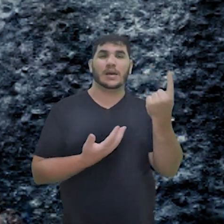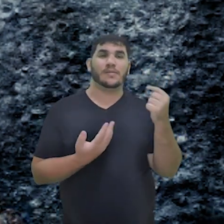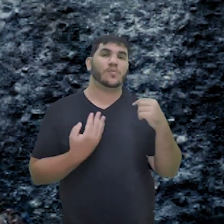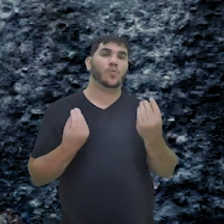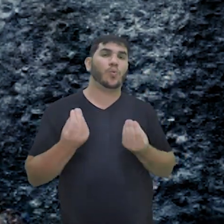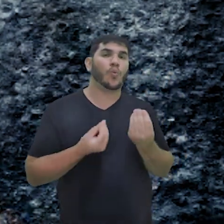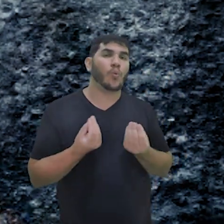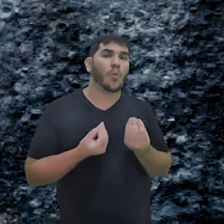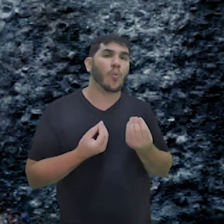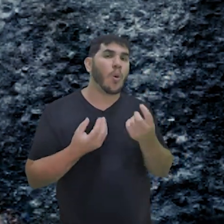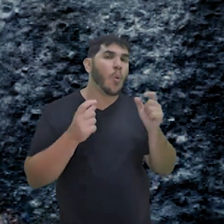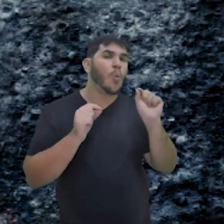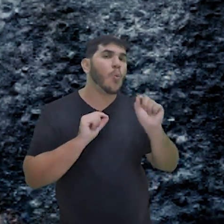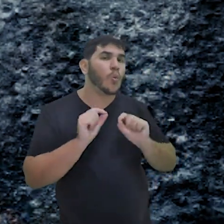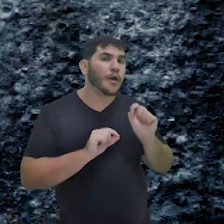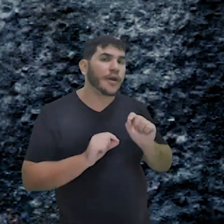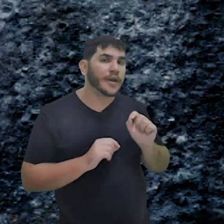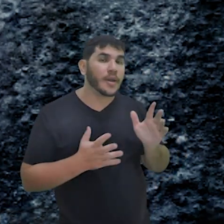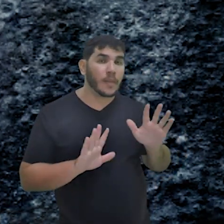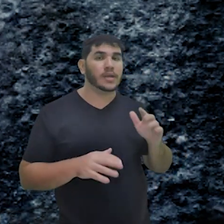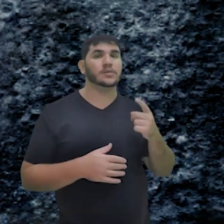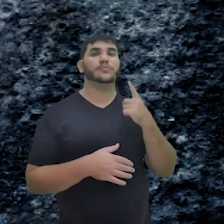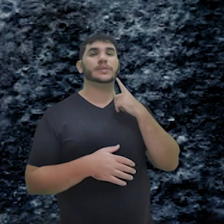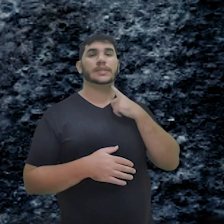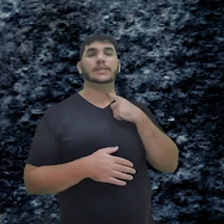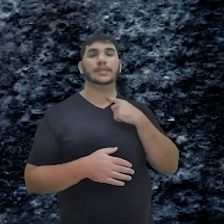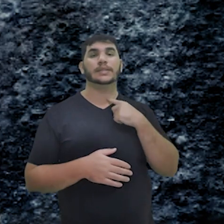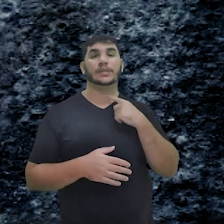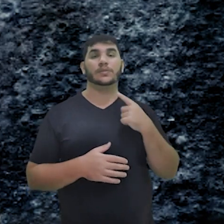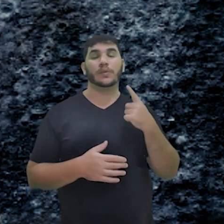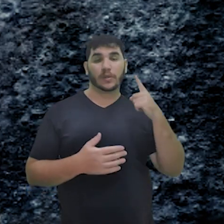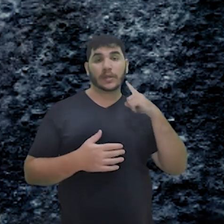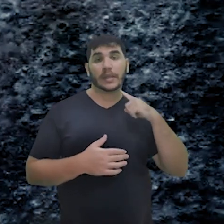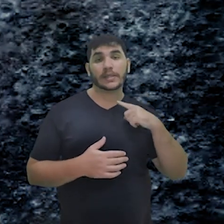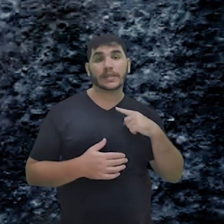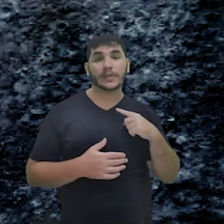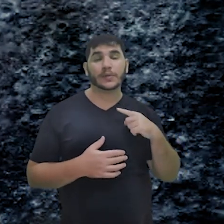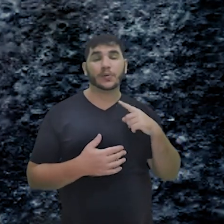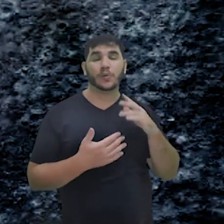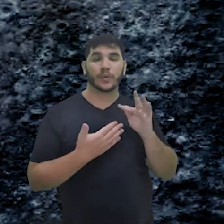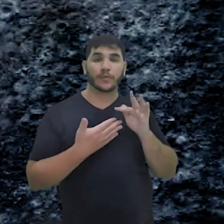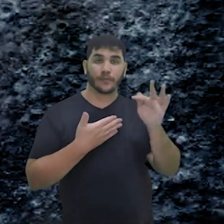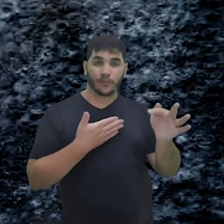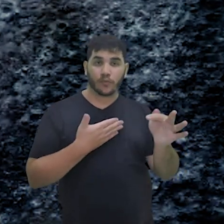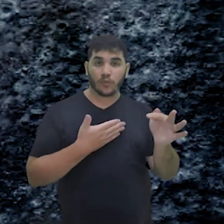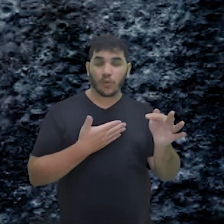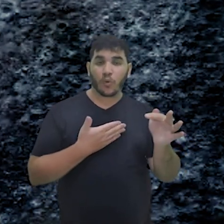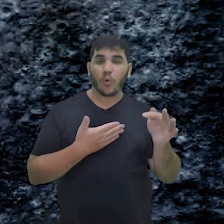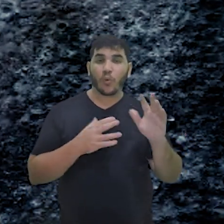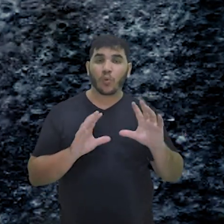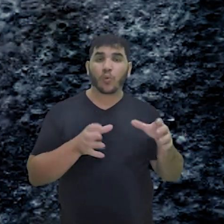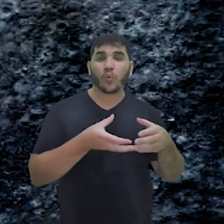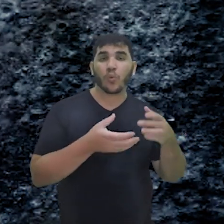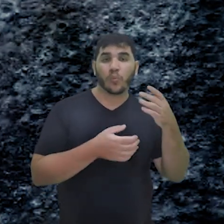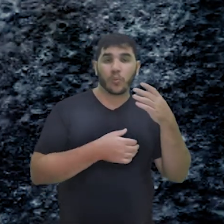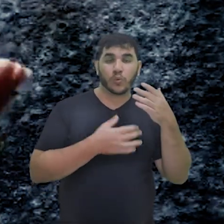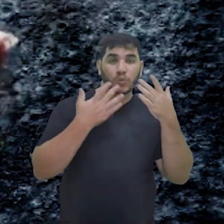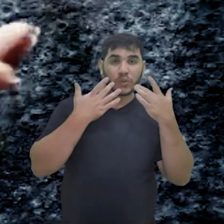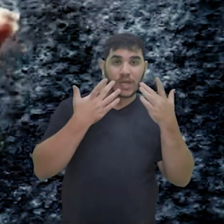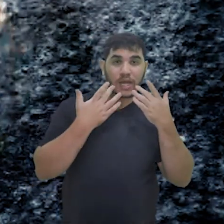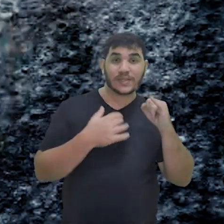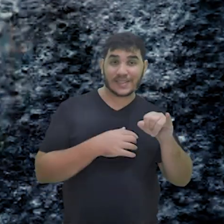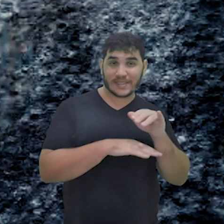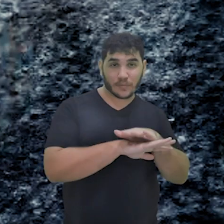pensar, né? Mas eu desejo muito que o nós, se não